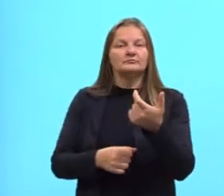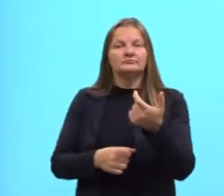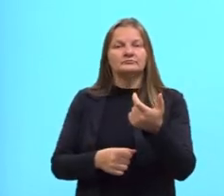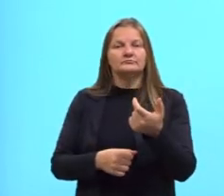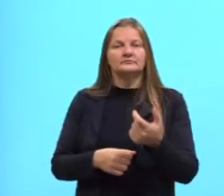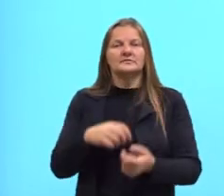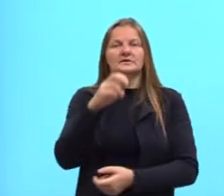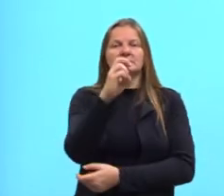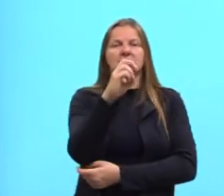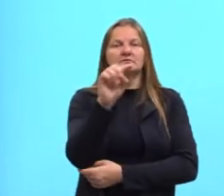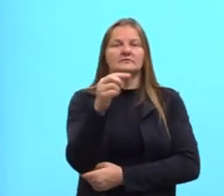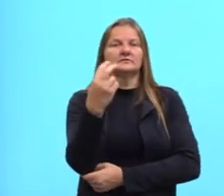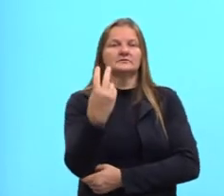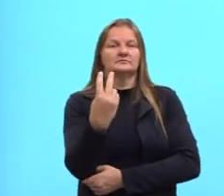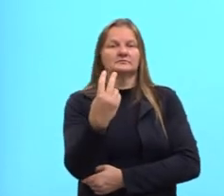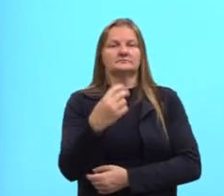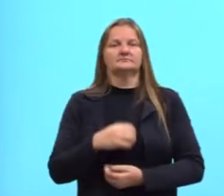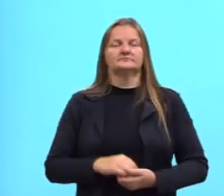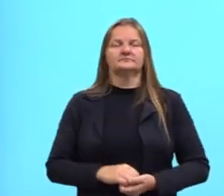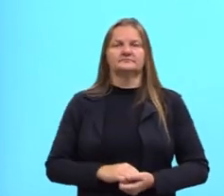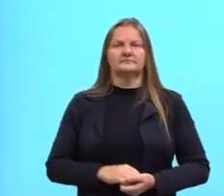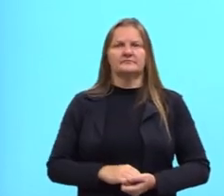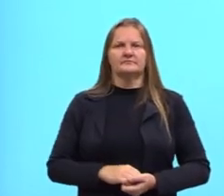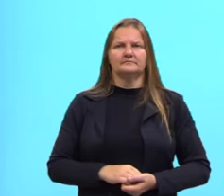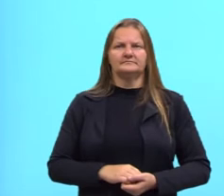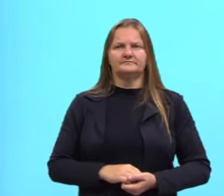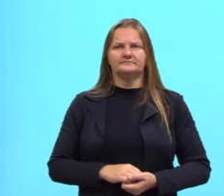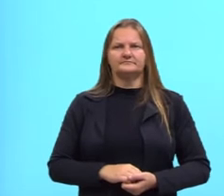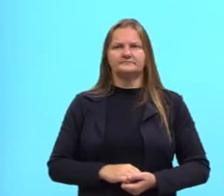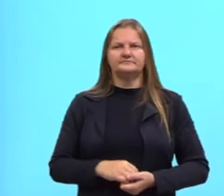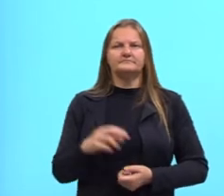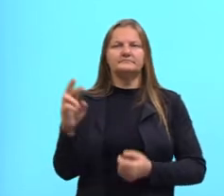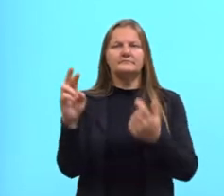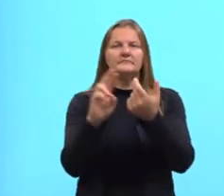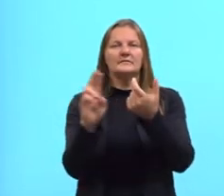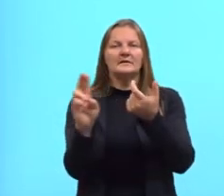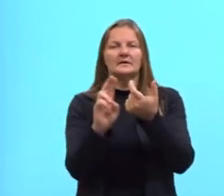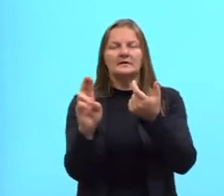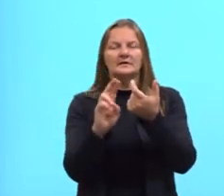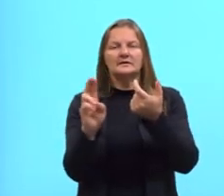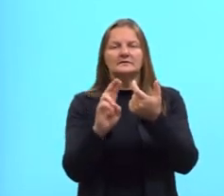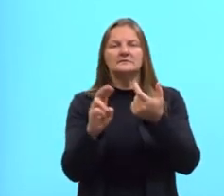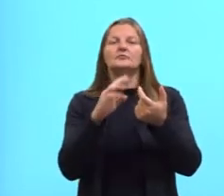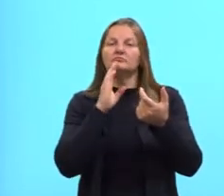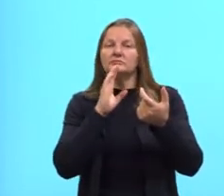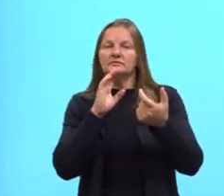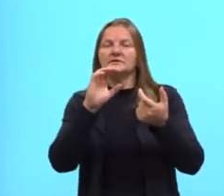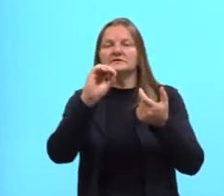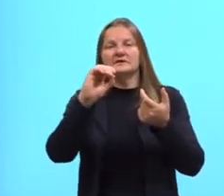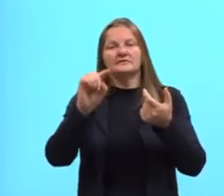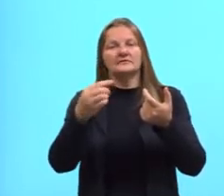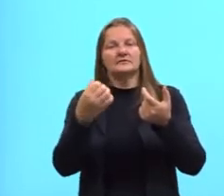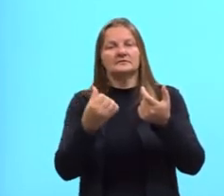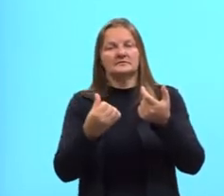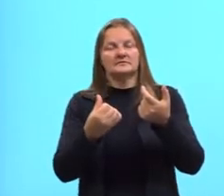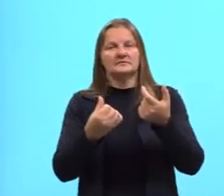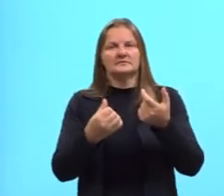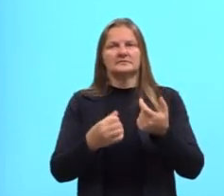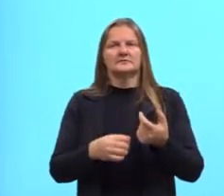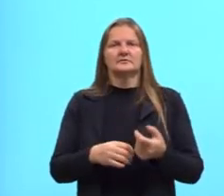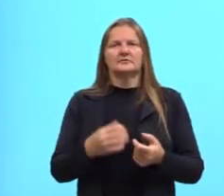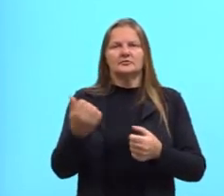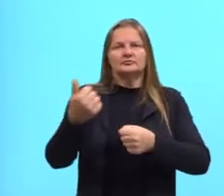que é 5,2 e a nossa razão também é conhecida é 0,6